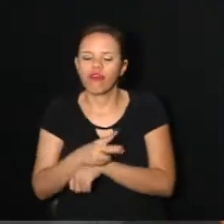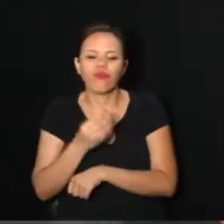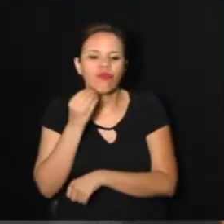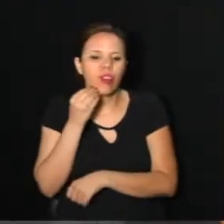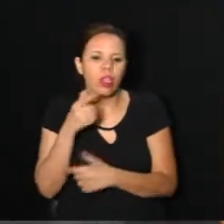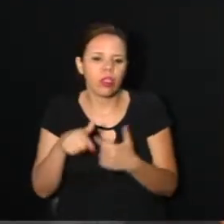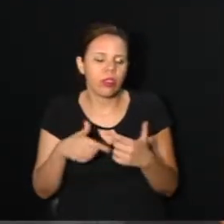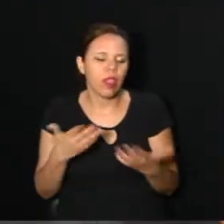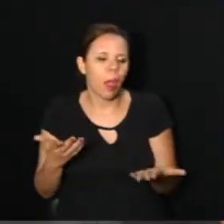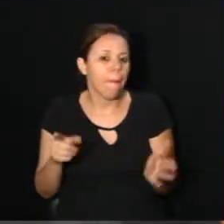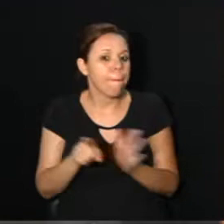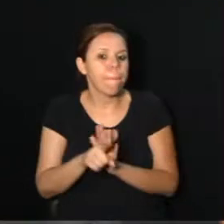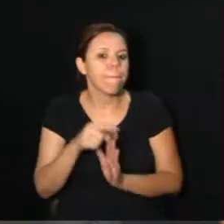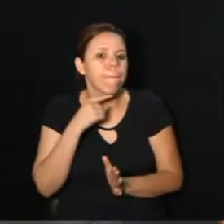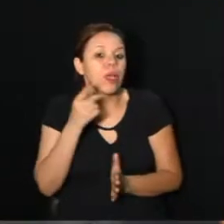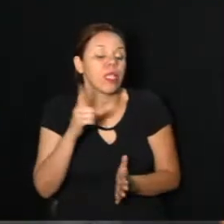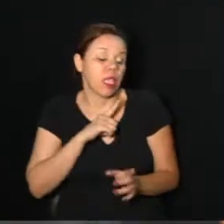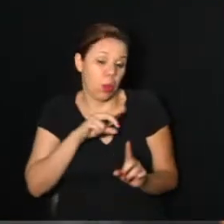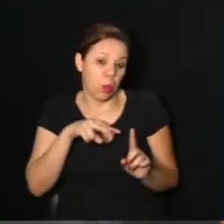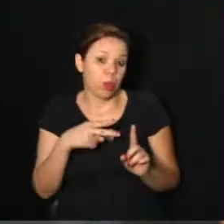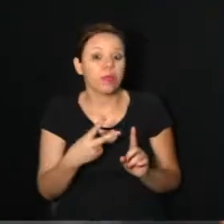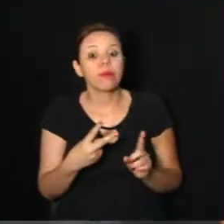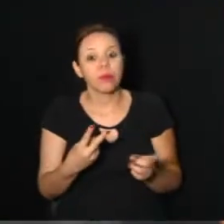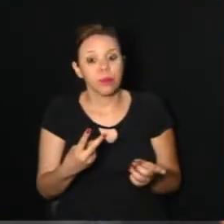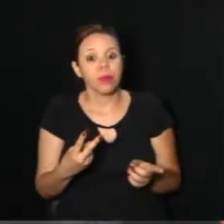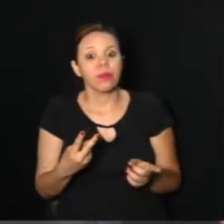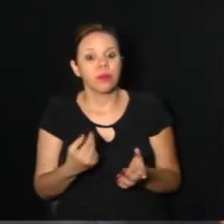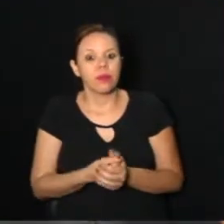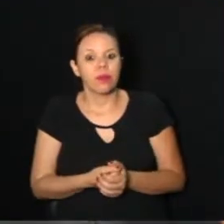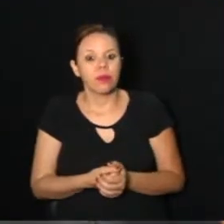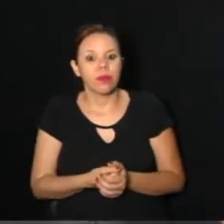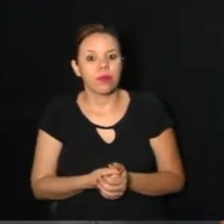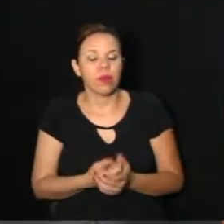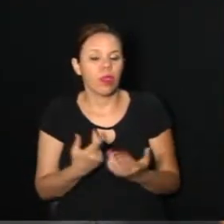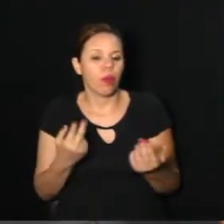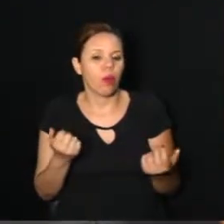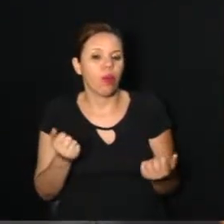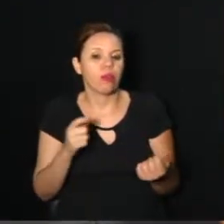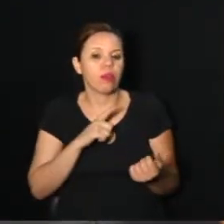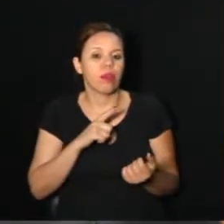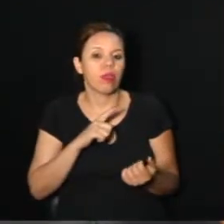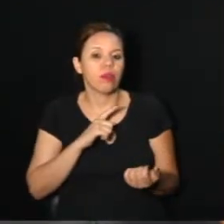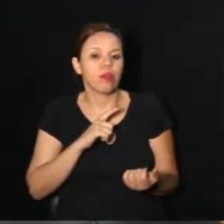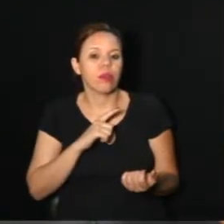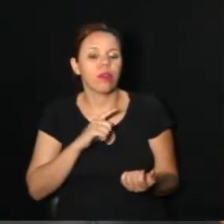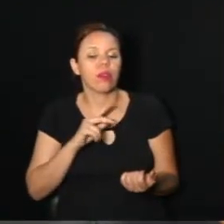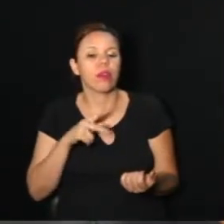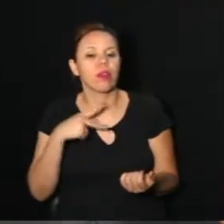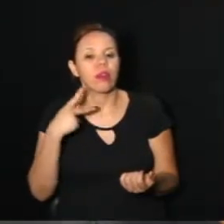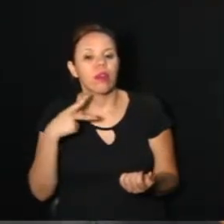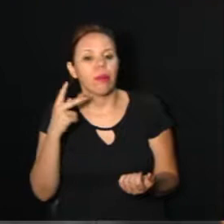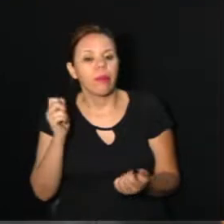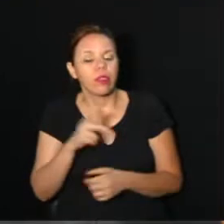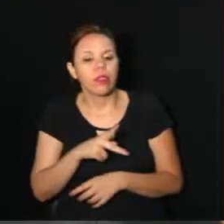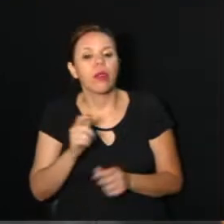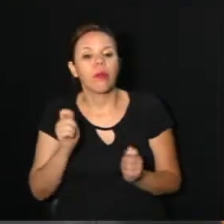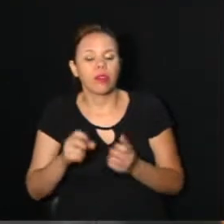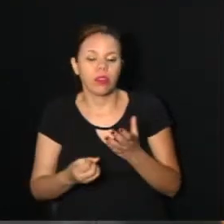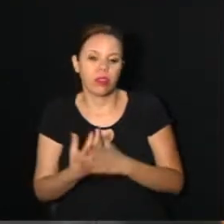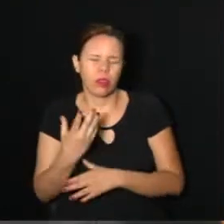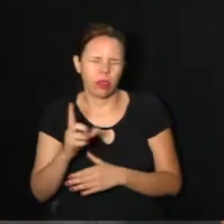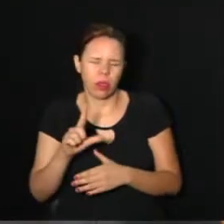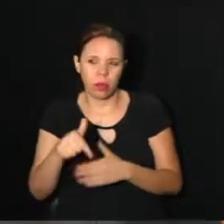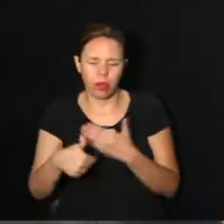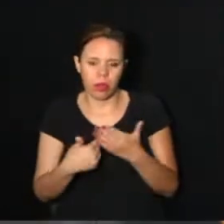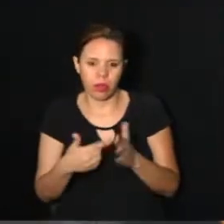que a gente faz. Há uma expectativa, como teve até na Previdência, de que poderão ser criados, após essa